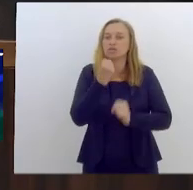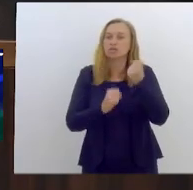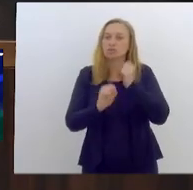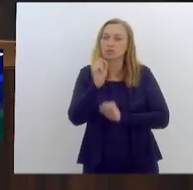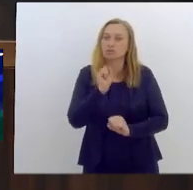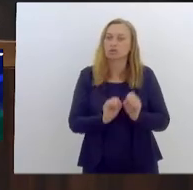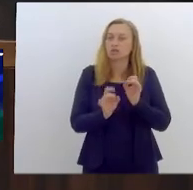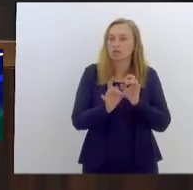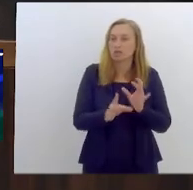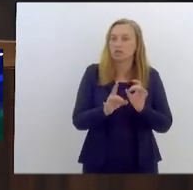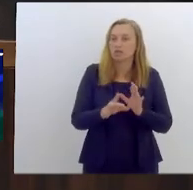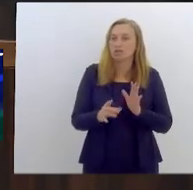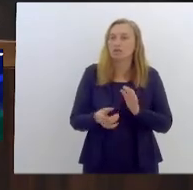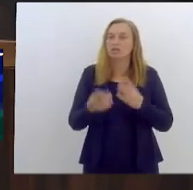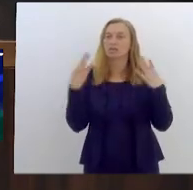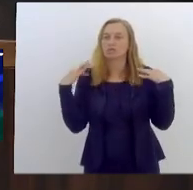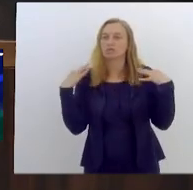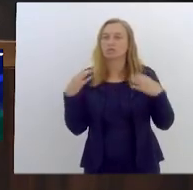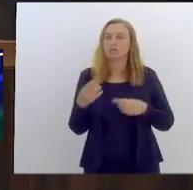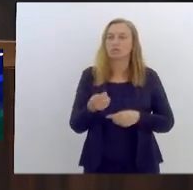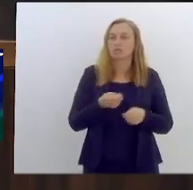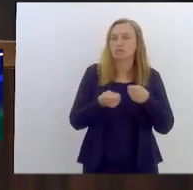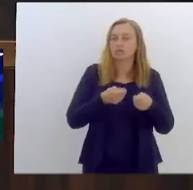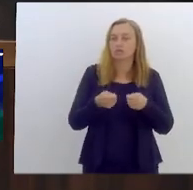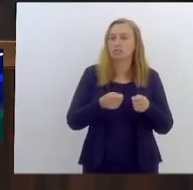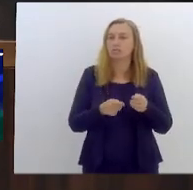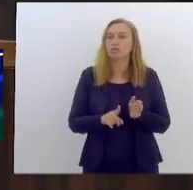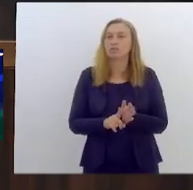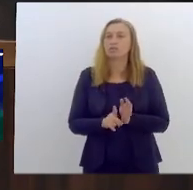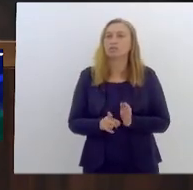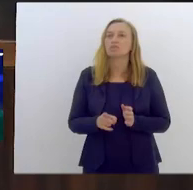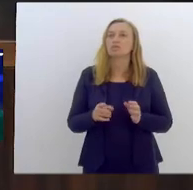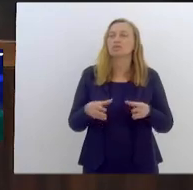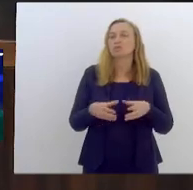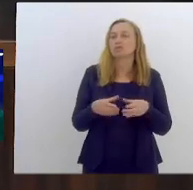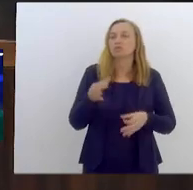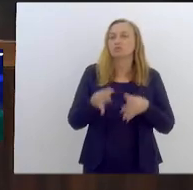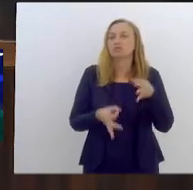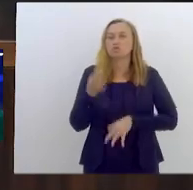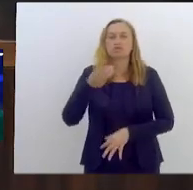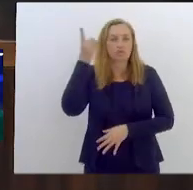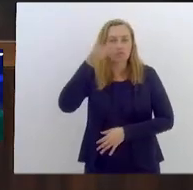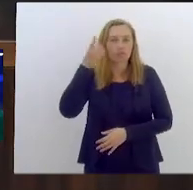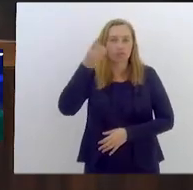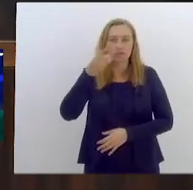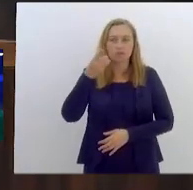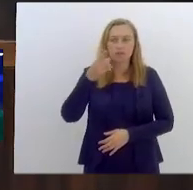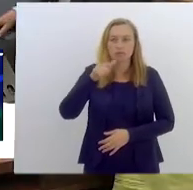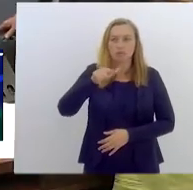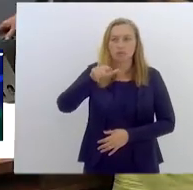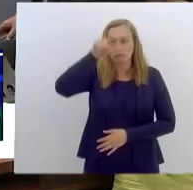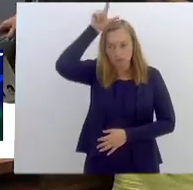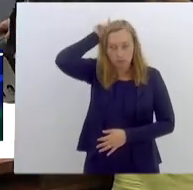Turismo, de Orçamento, Fiscalização Financeira e Controle. Para emitir parecer pela Constituição e Justiça, deputado Luiz Paulo.